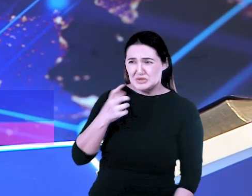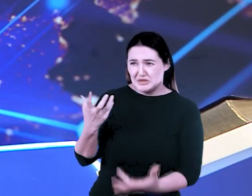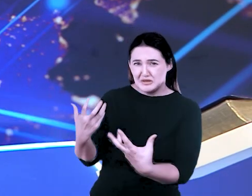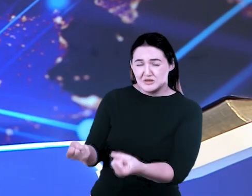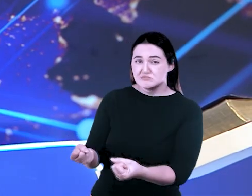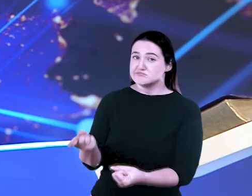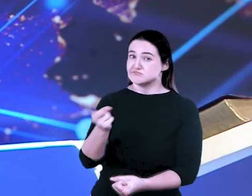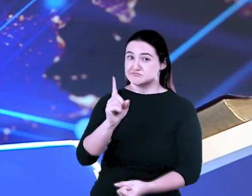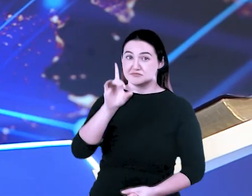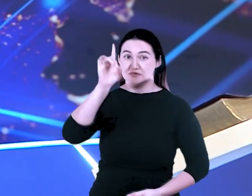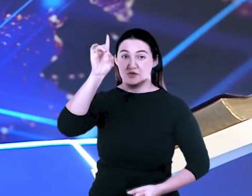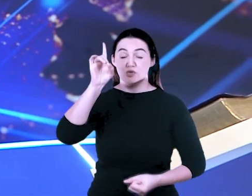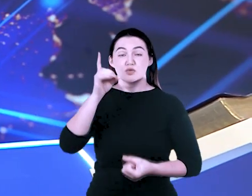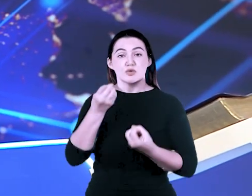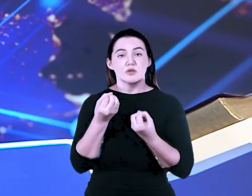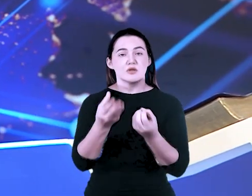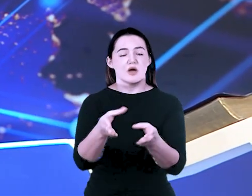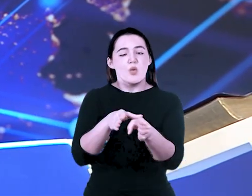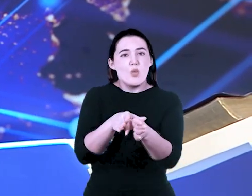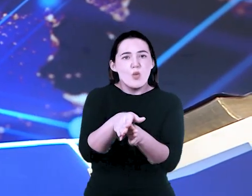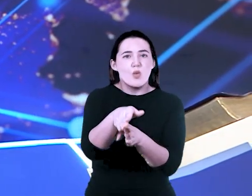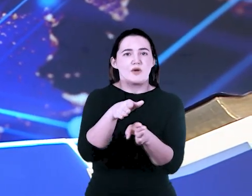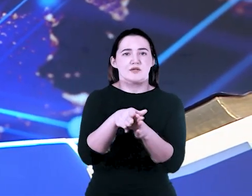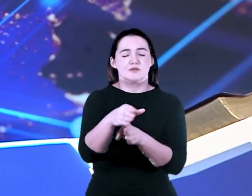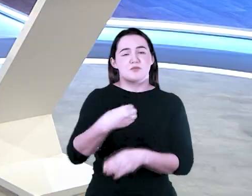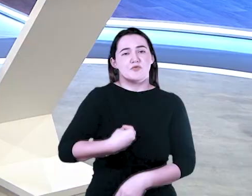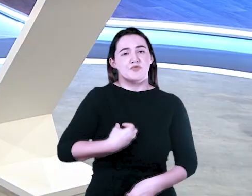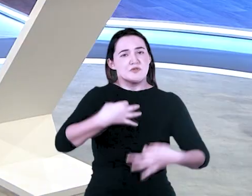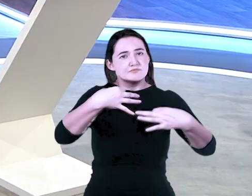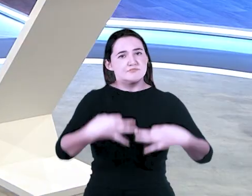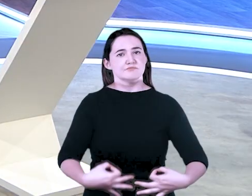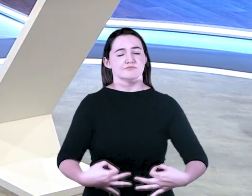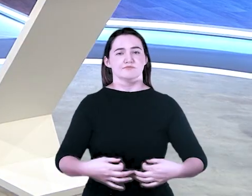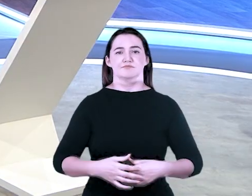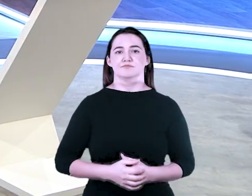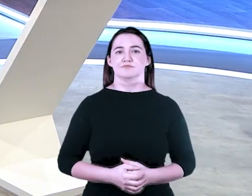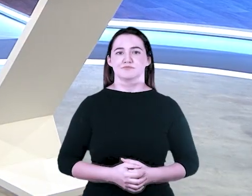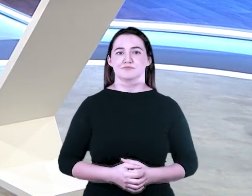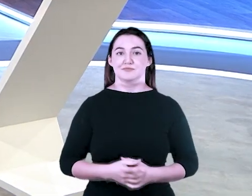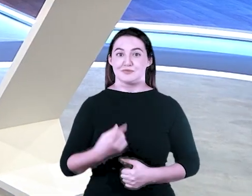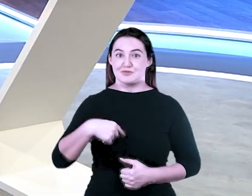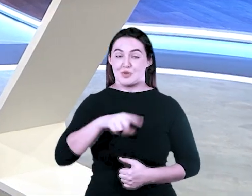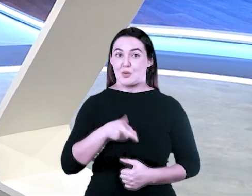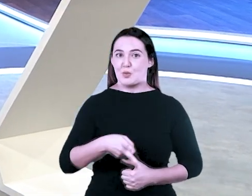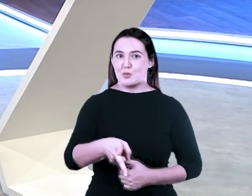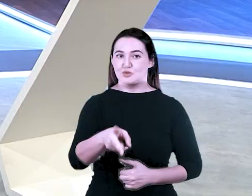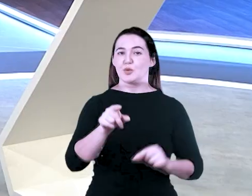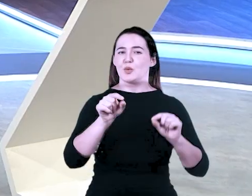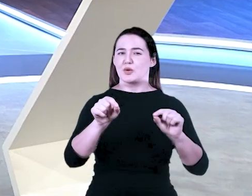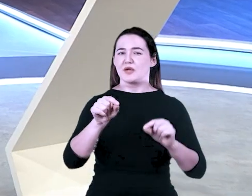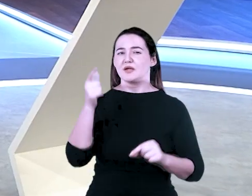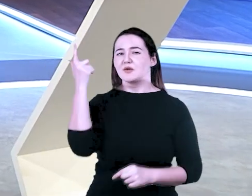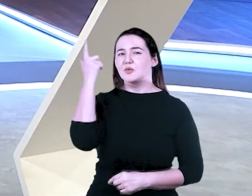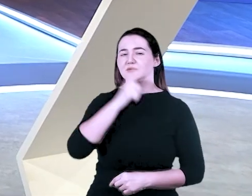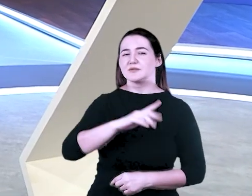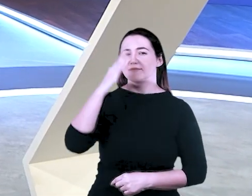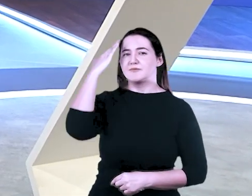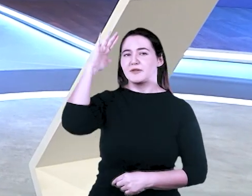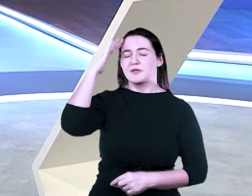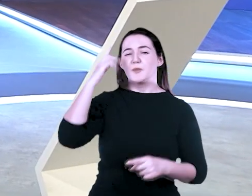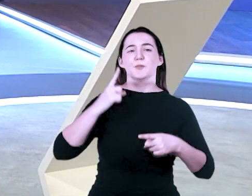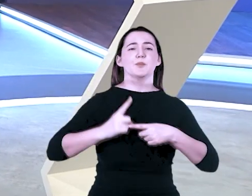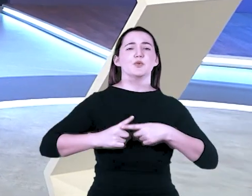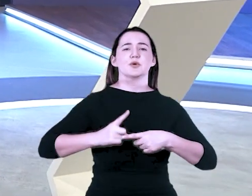claramente orientações para uma vida na verdade. Vamos seguir um pouco mais em nossa compreensão,